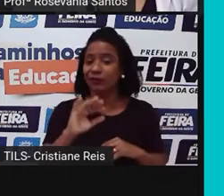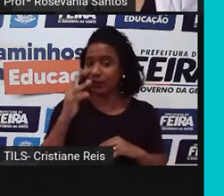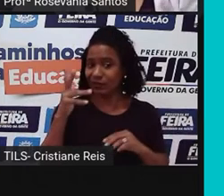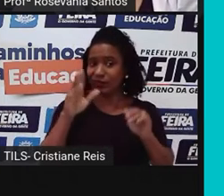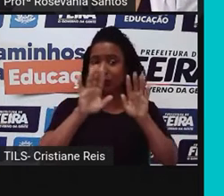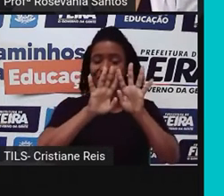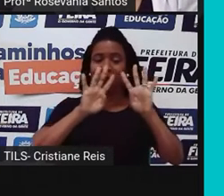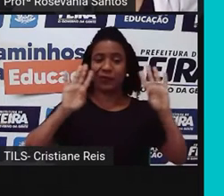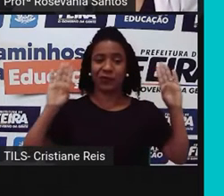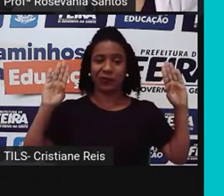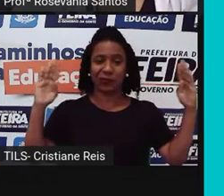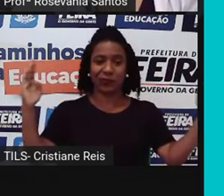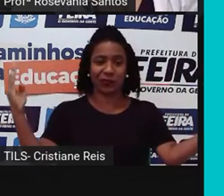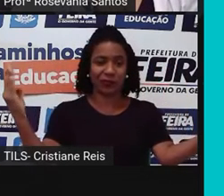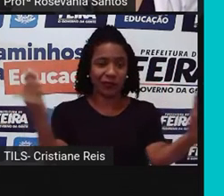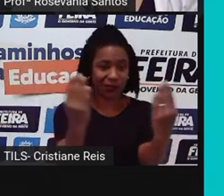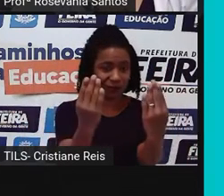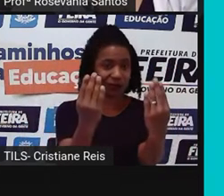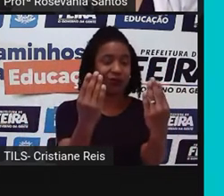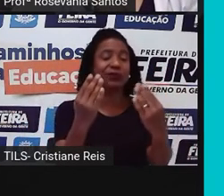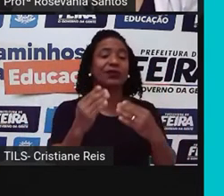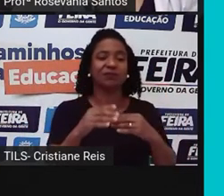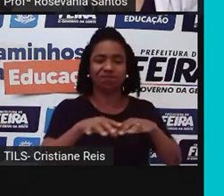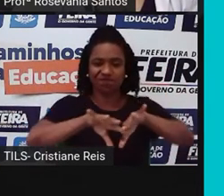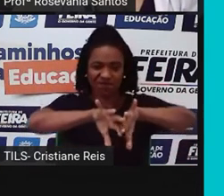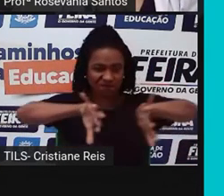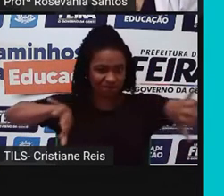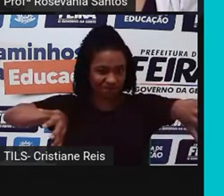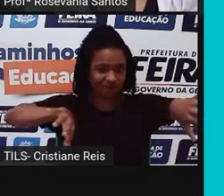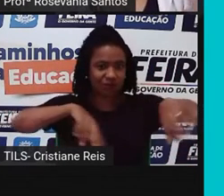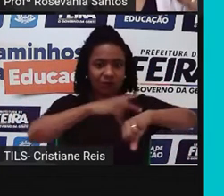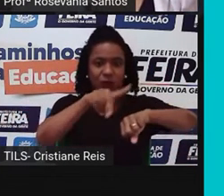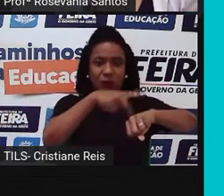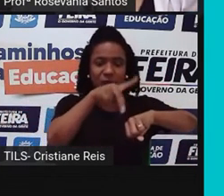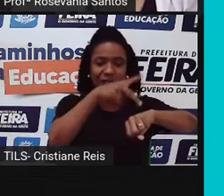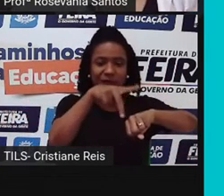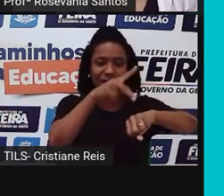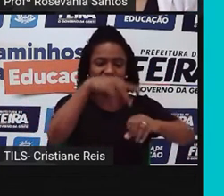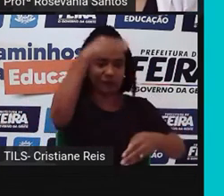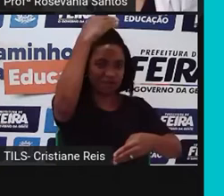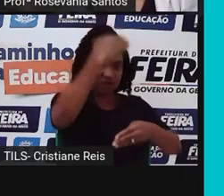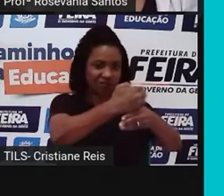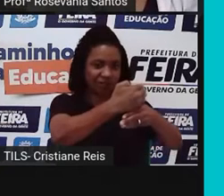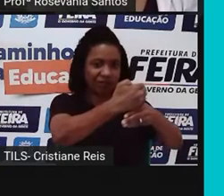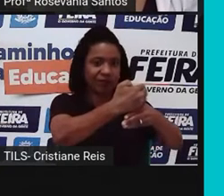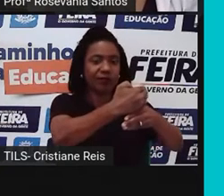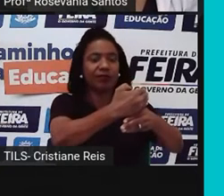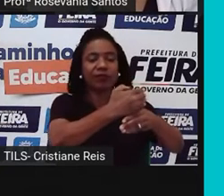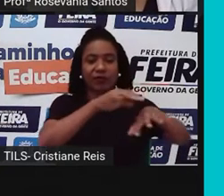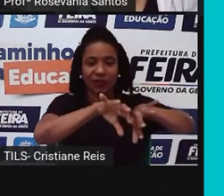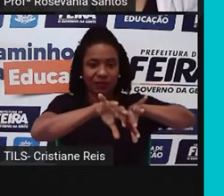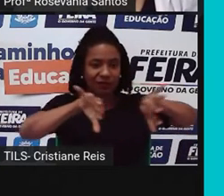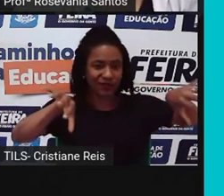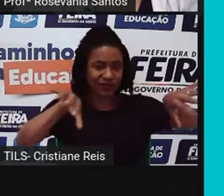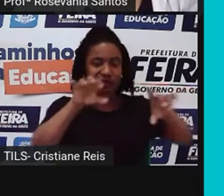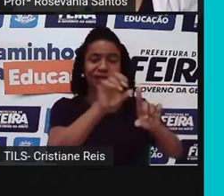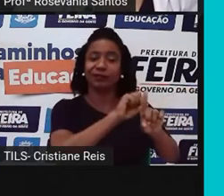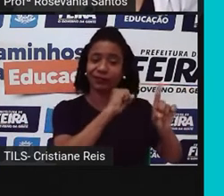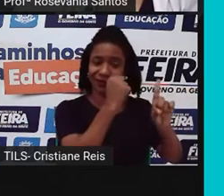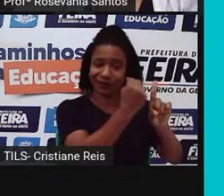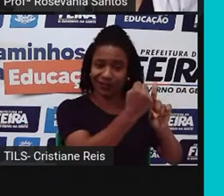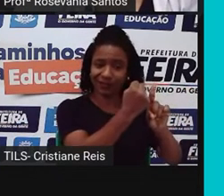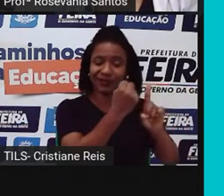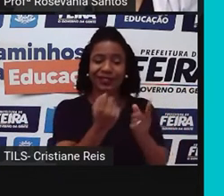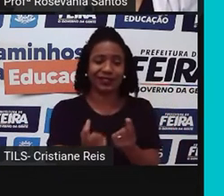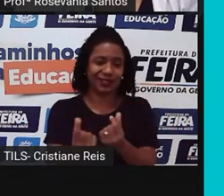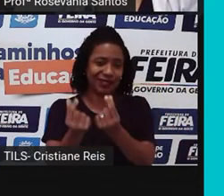Primeiro cercas, depois muros, que dividiam mesmo as nações capitalistas das nações socialistas. E